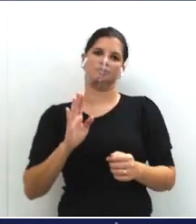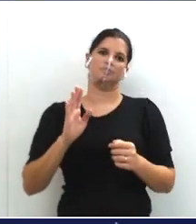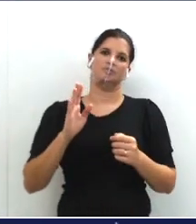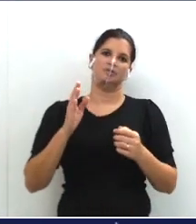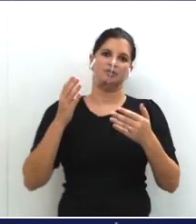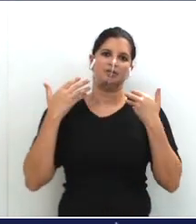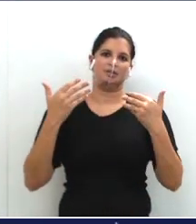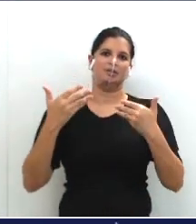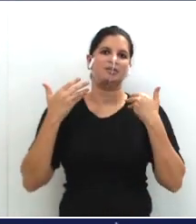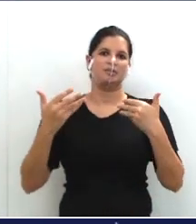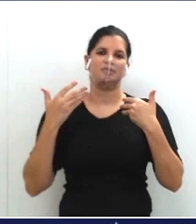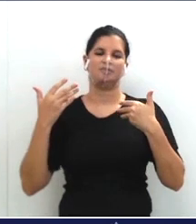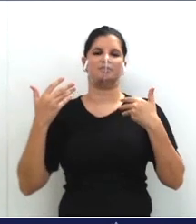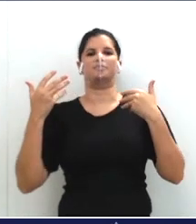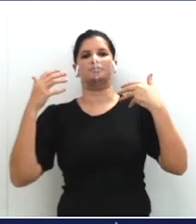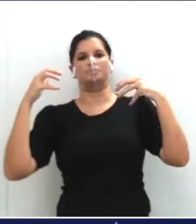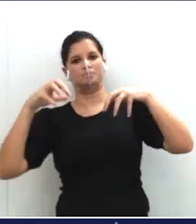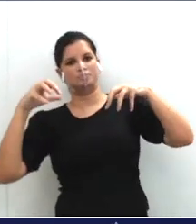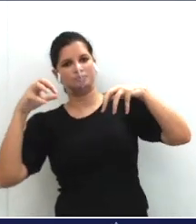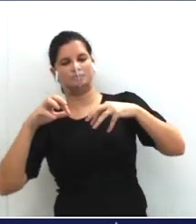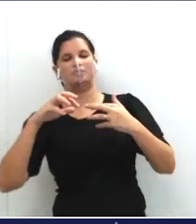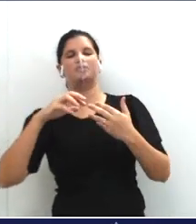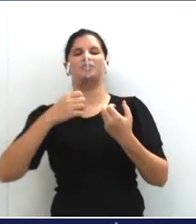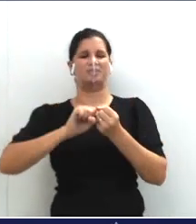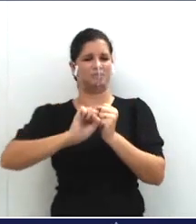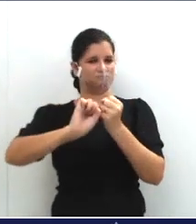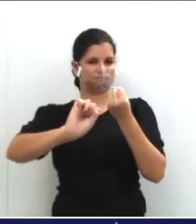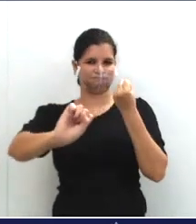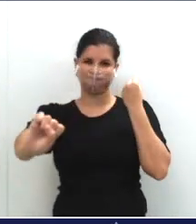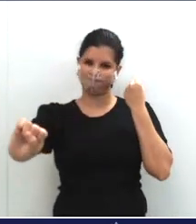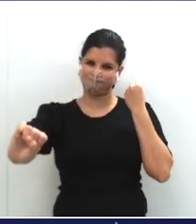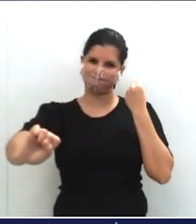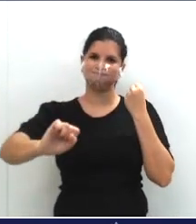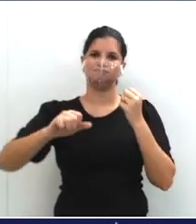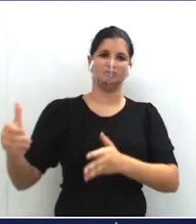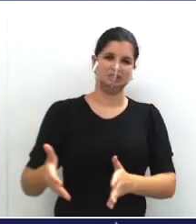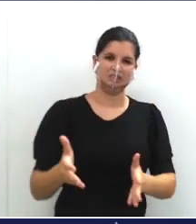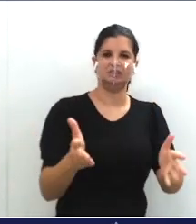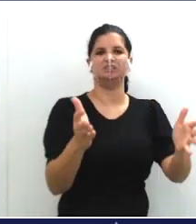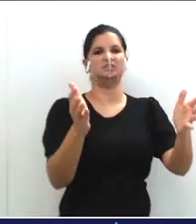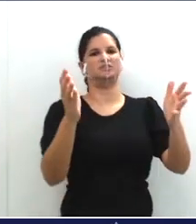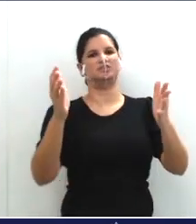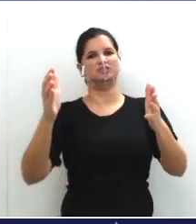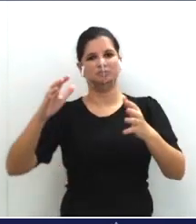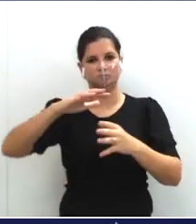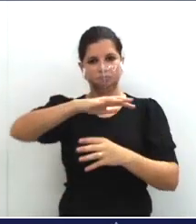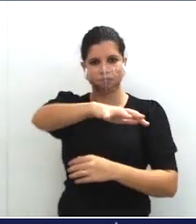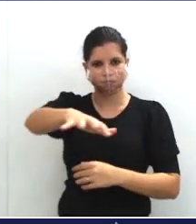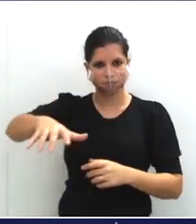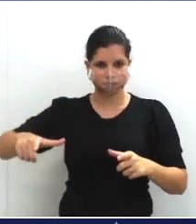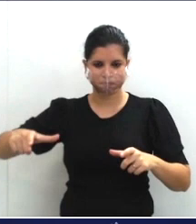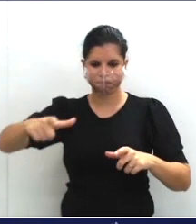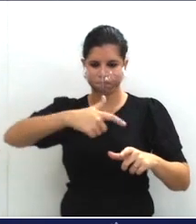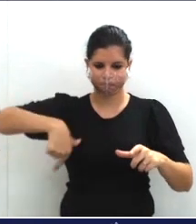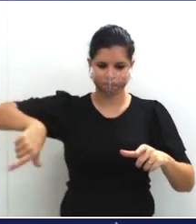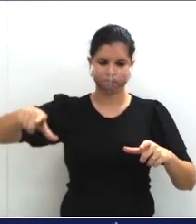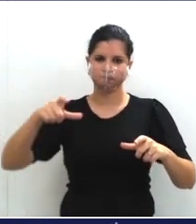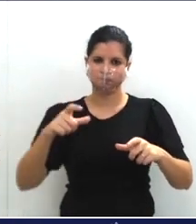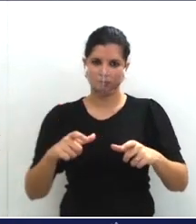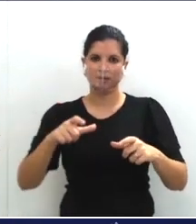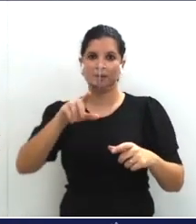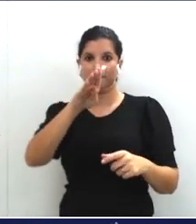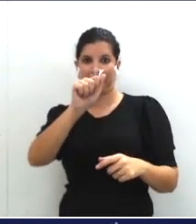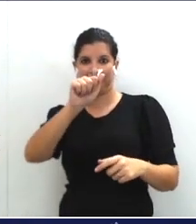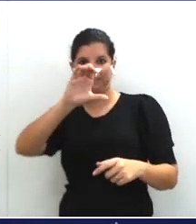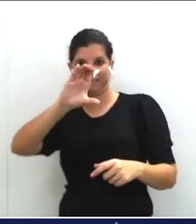país tropical. Ele tem aí uma imensidade de rios, formando grandes bacias